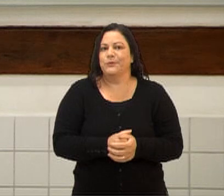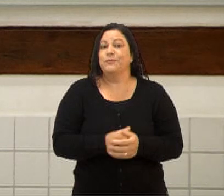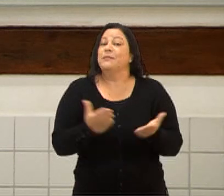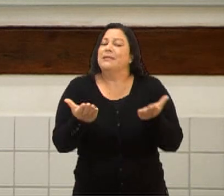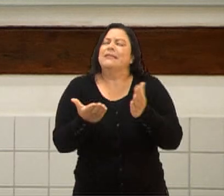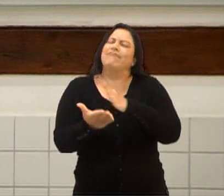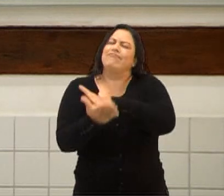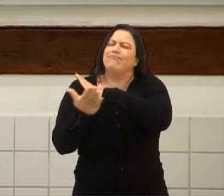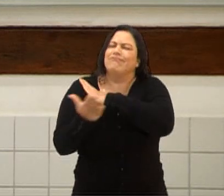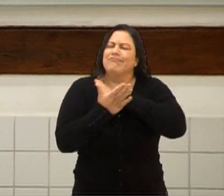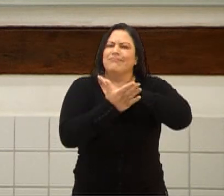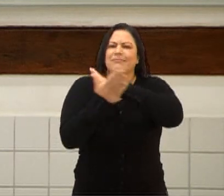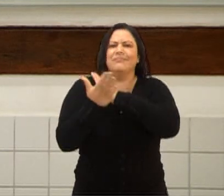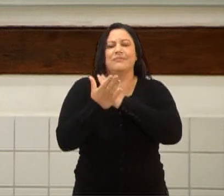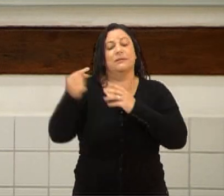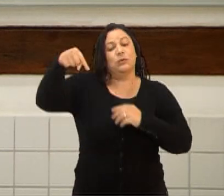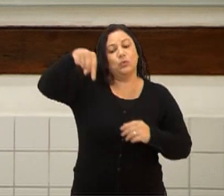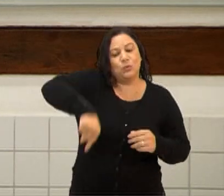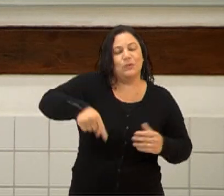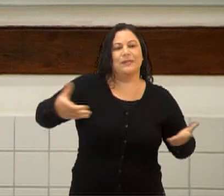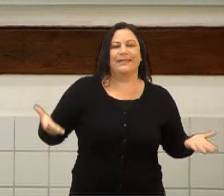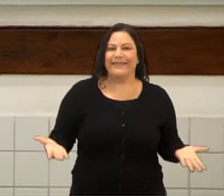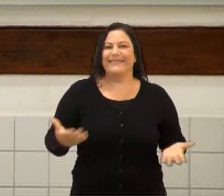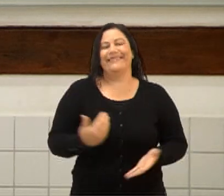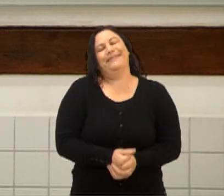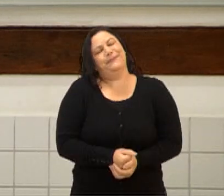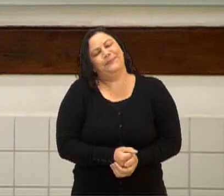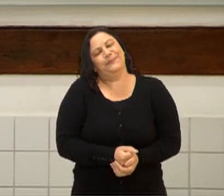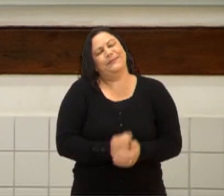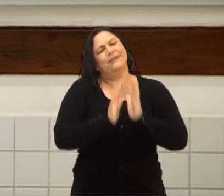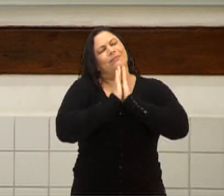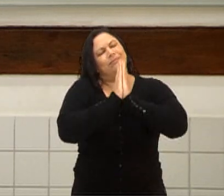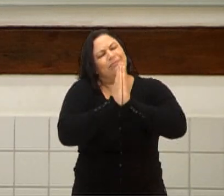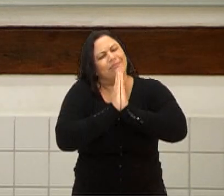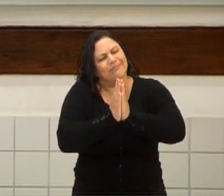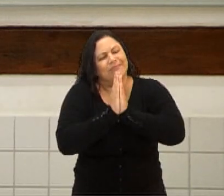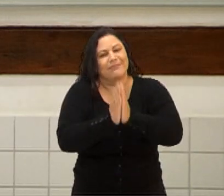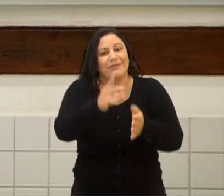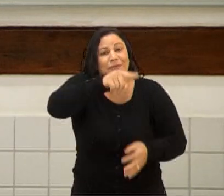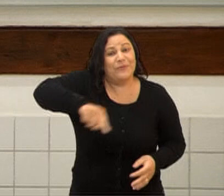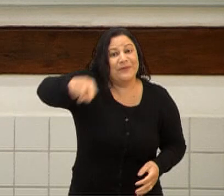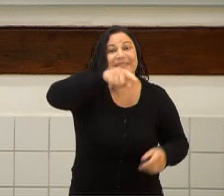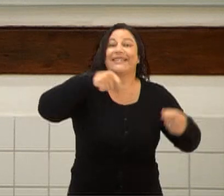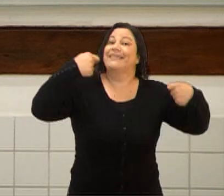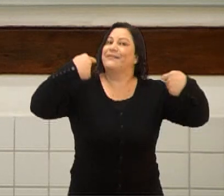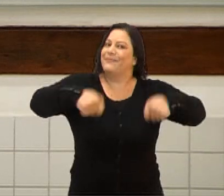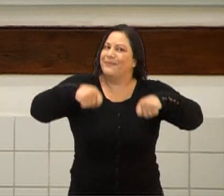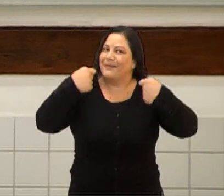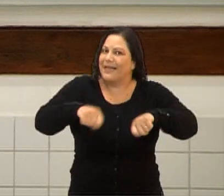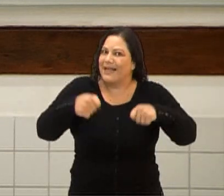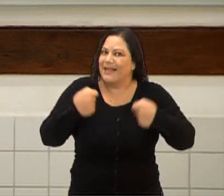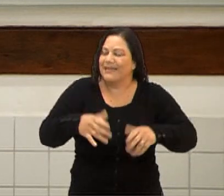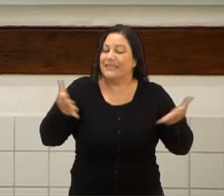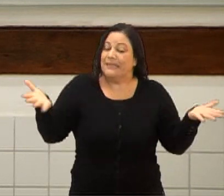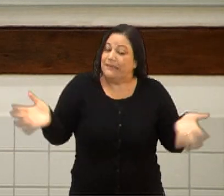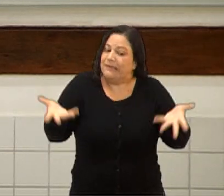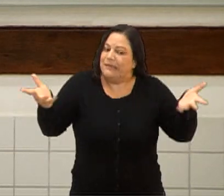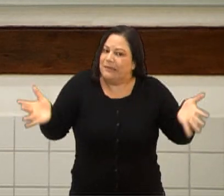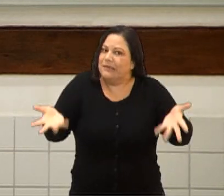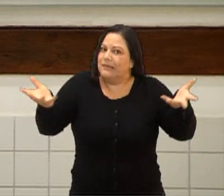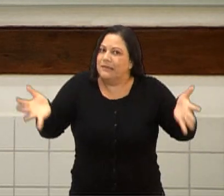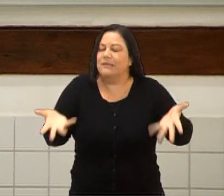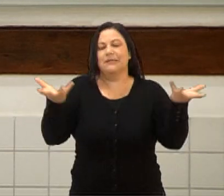nome dos professores, cobrando vocês de uma maneira bem tranquila. Vocês precisam ser ativos, vocês